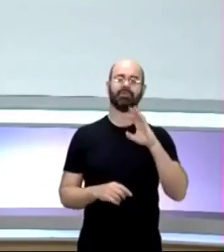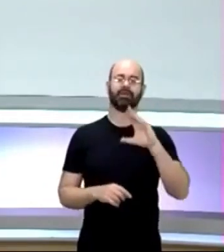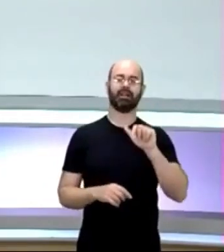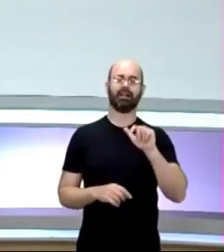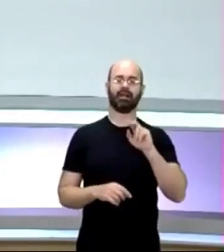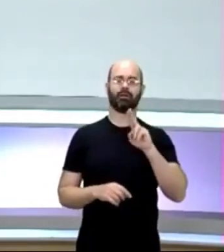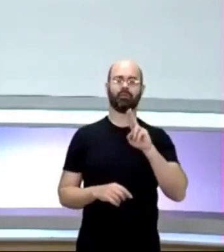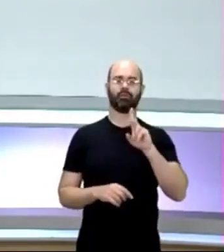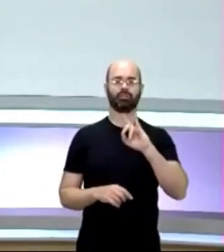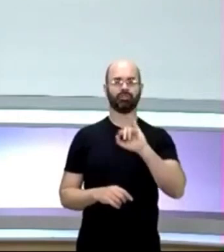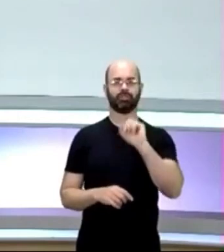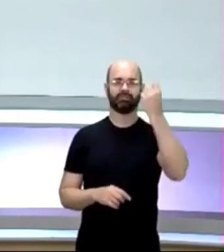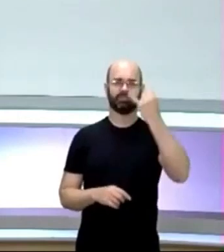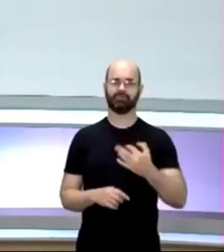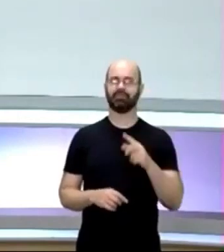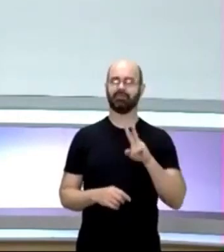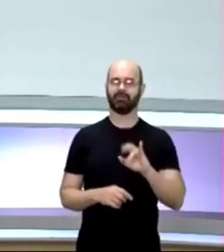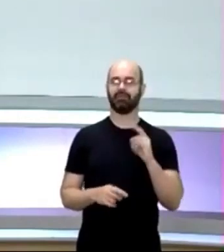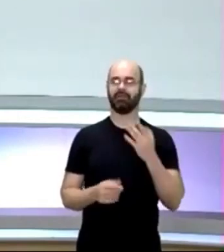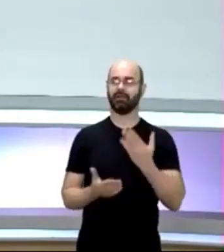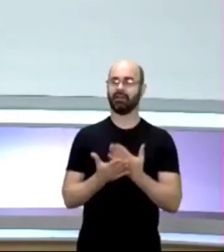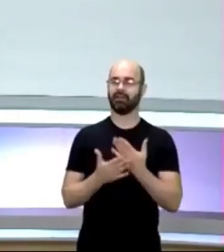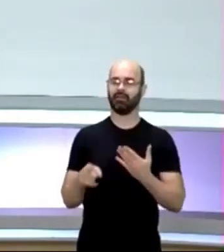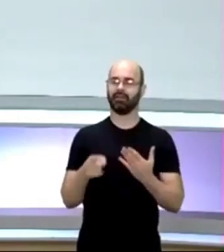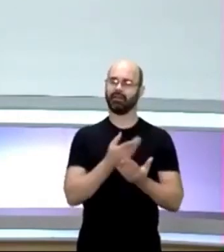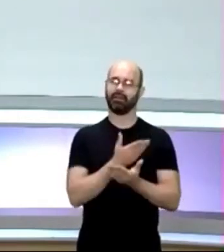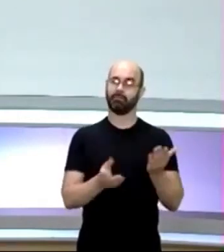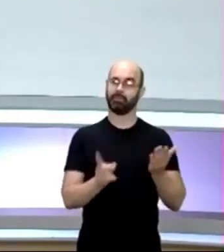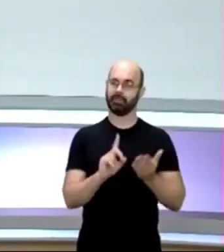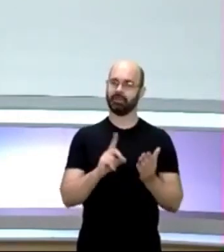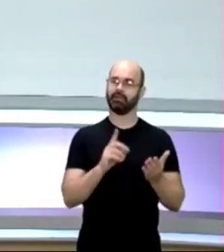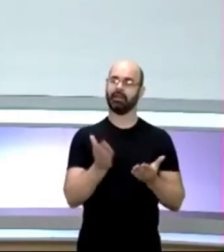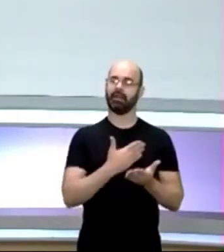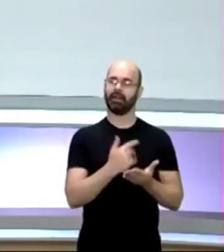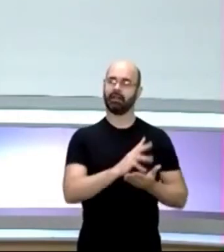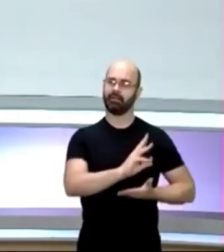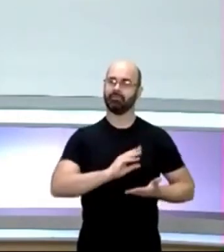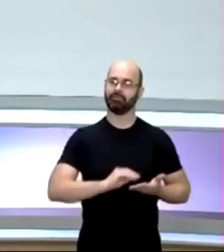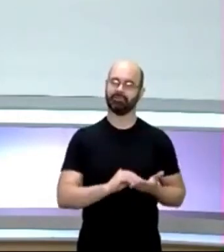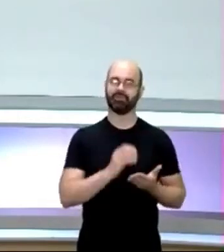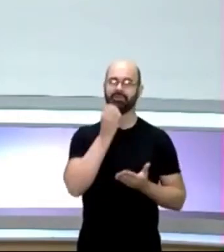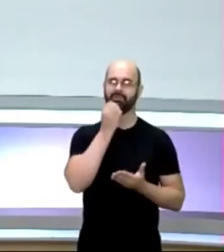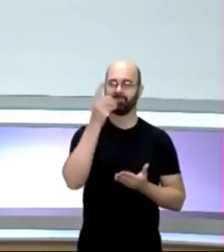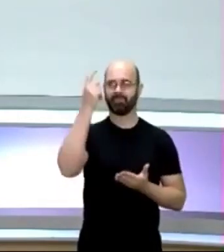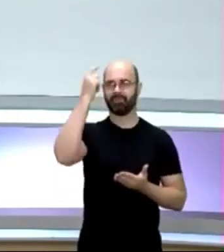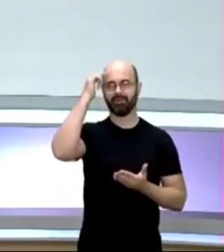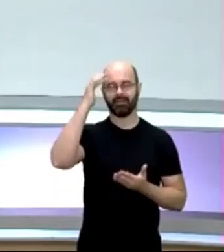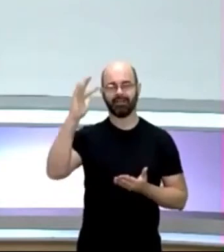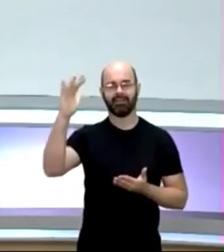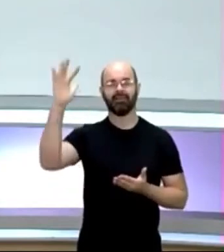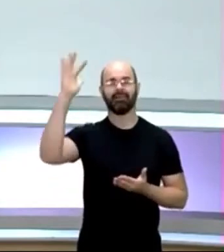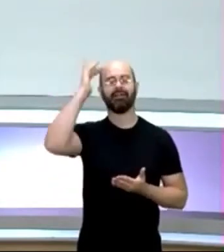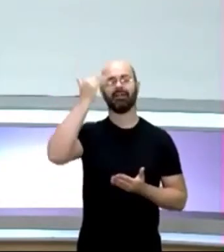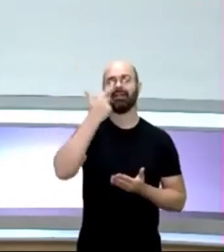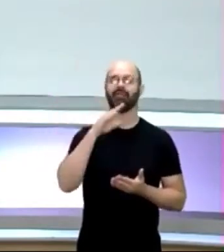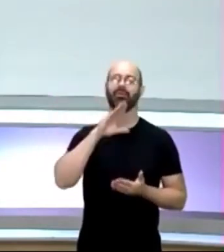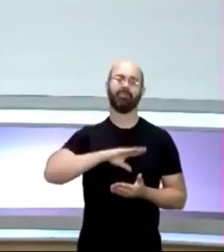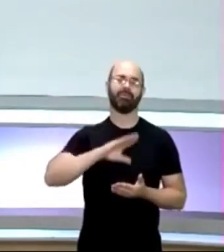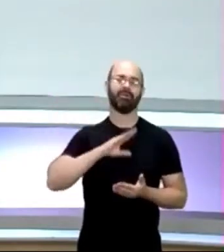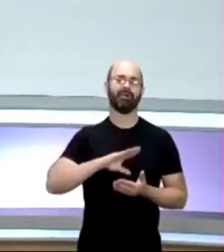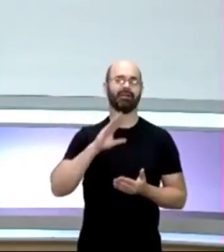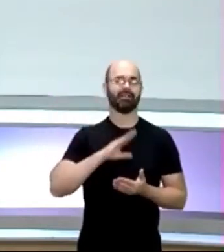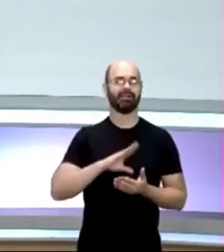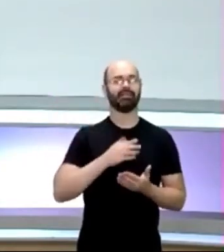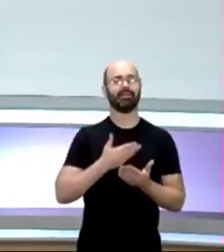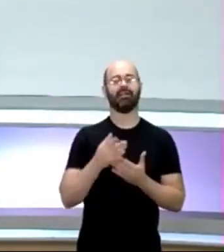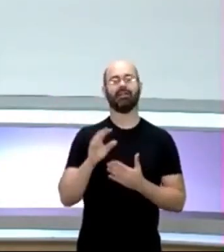falar muito mais sobre esse assunto nesta aula. Não perca, pega o caderno, anota. Boa viagem pelo mundo da língua portuguesa.